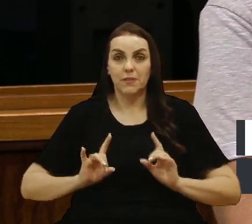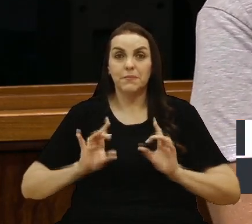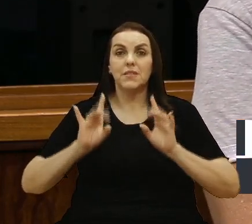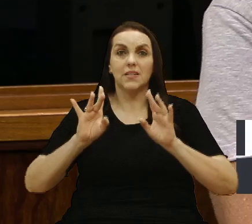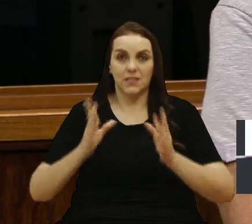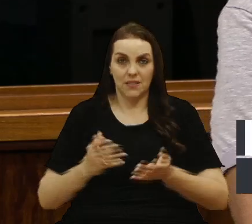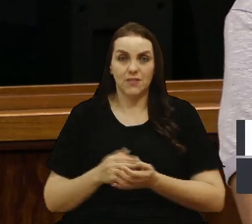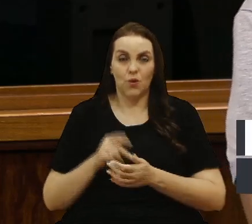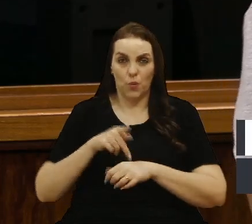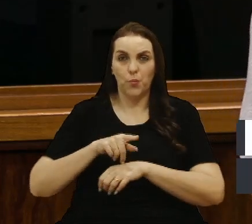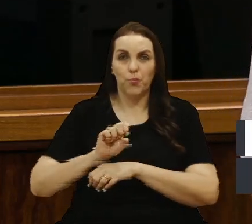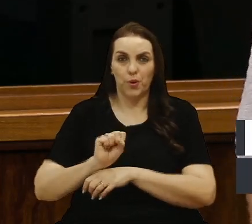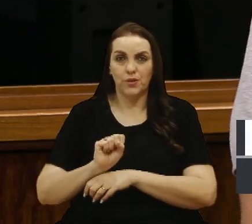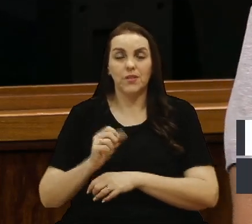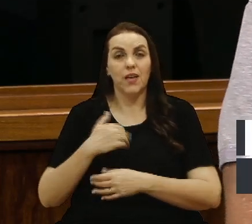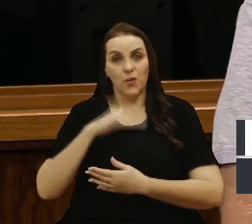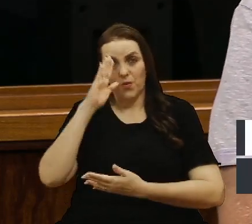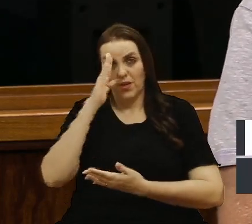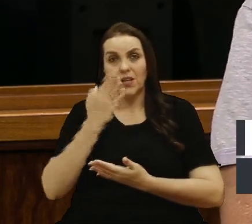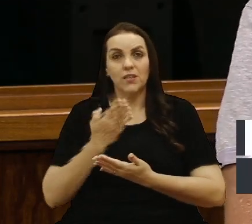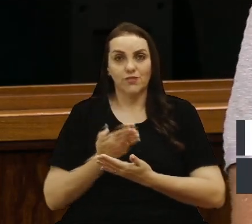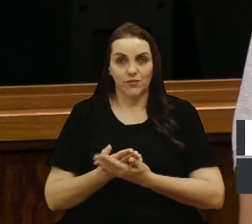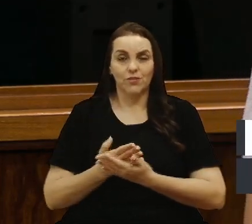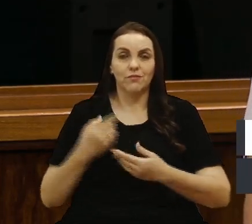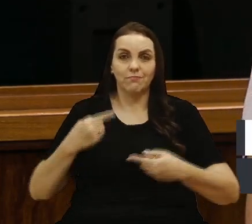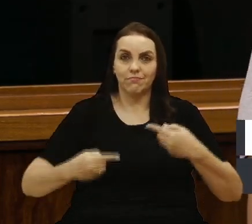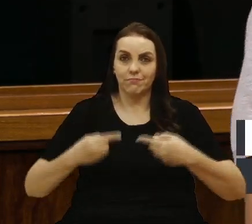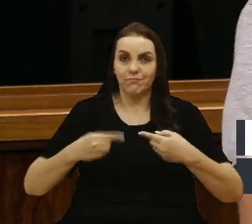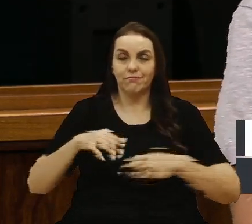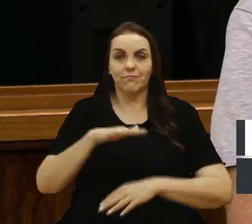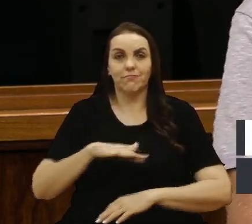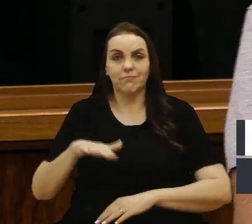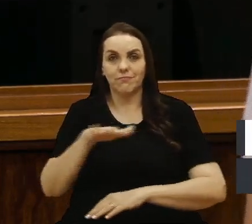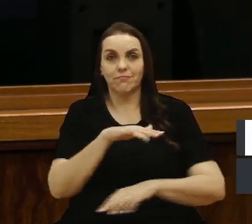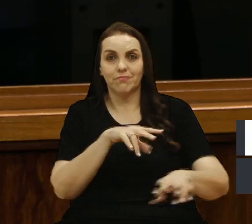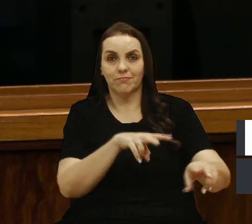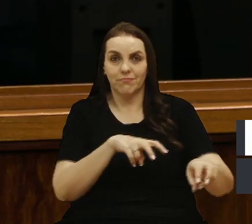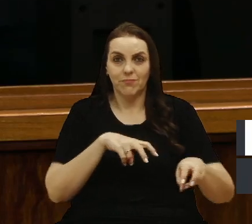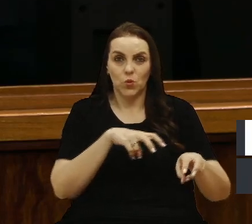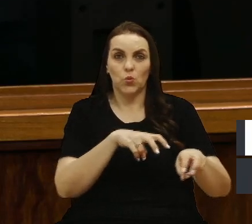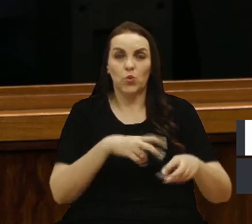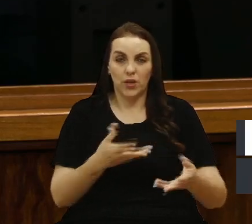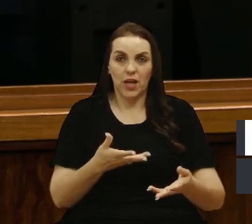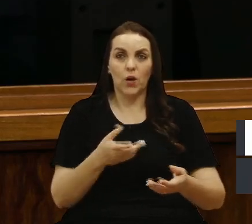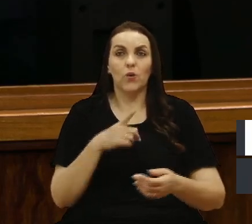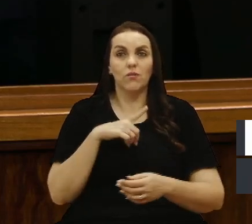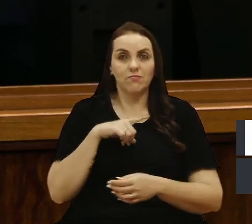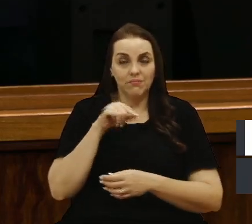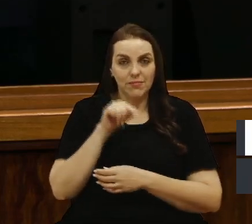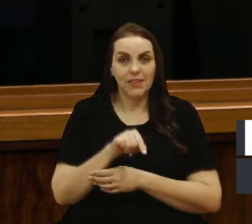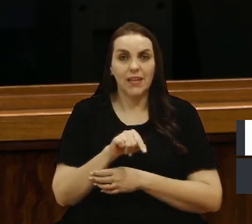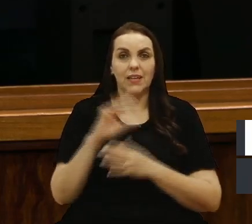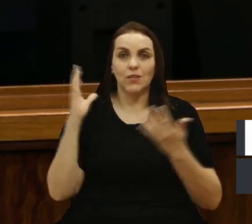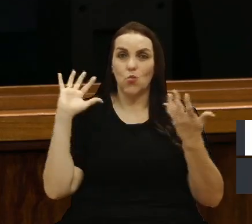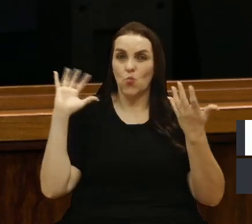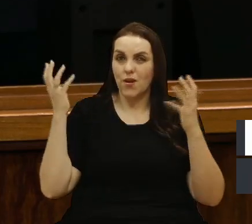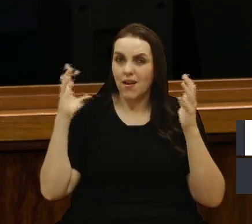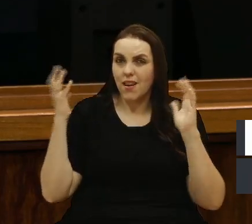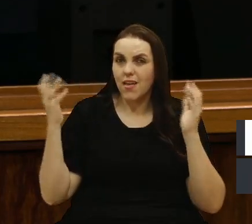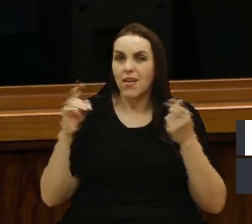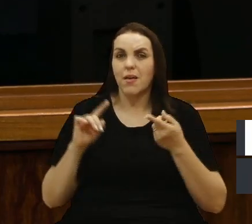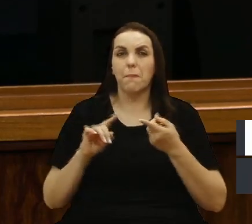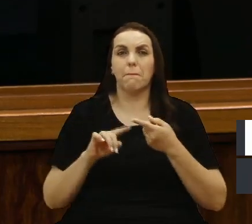eu acredito que esse debate da área rural, que envolva a questão climática, a questão